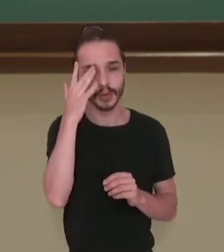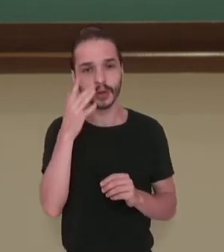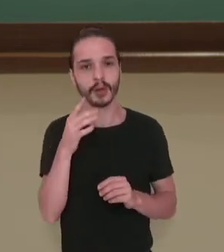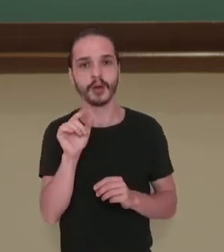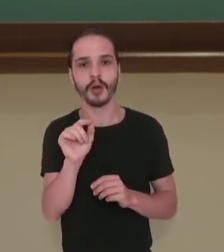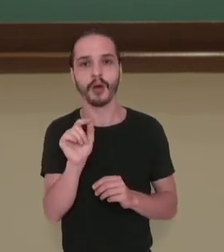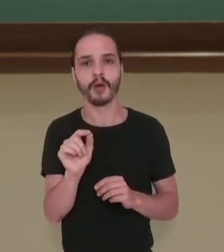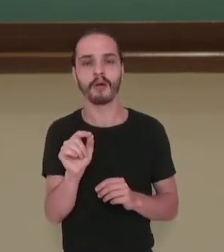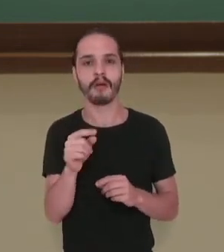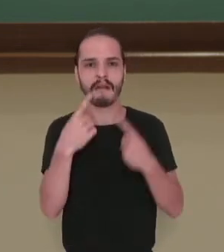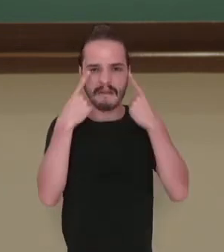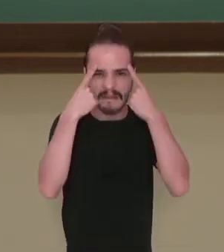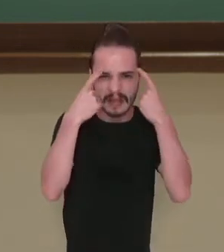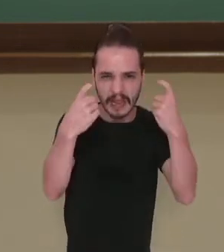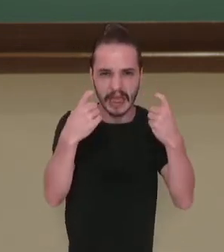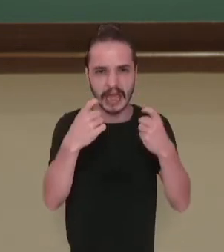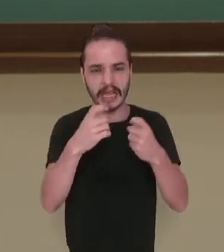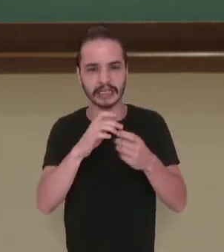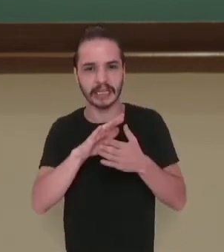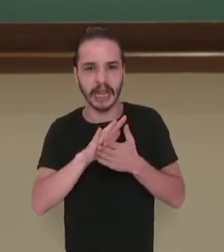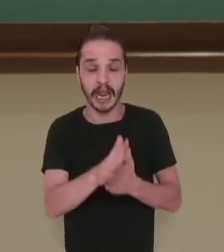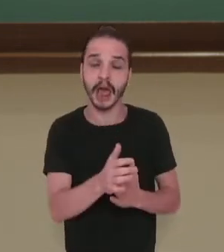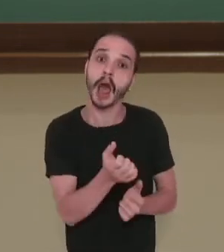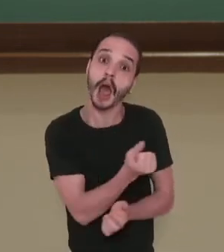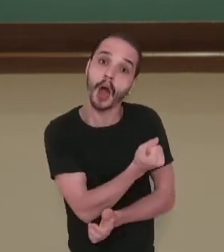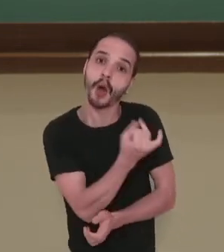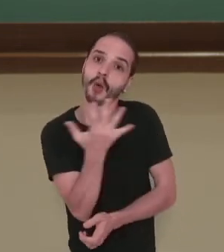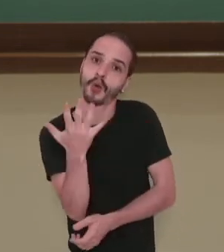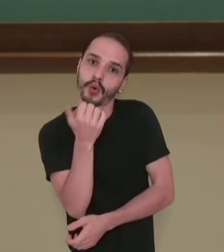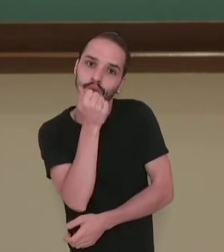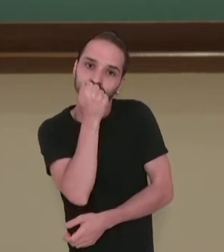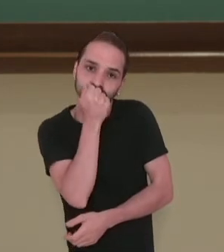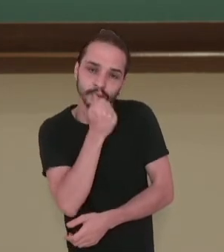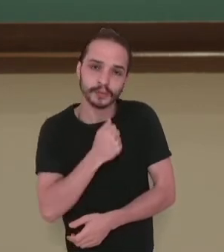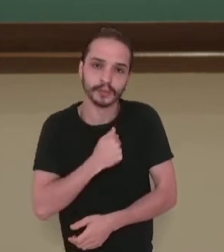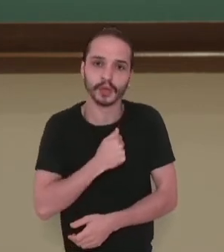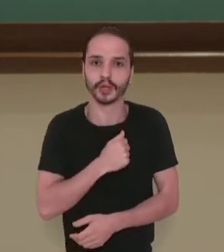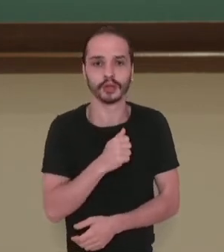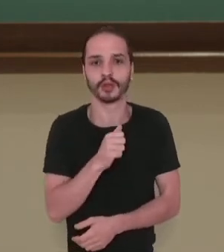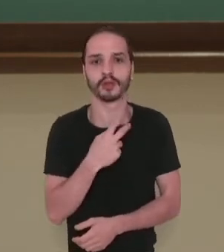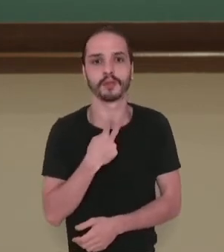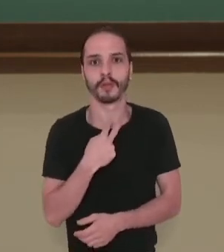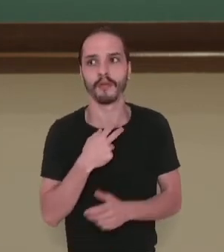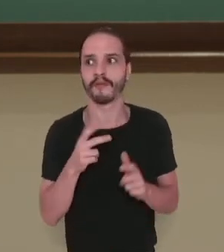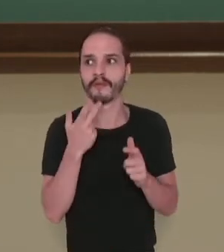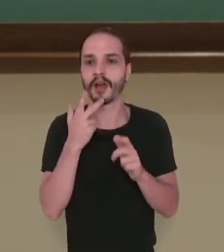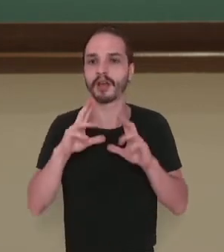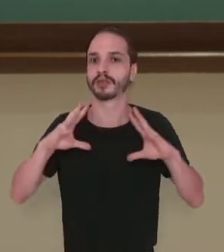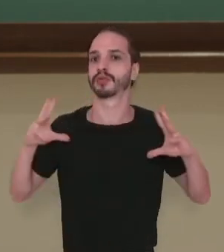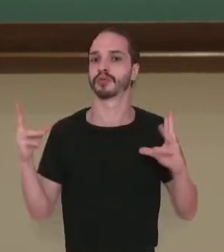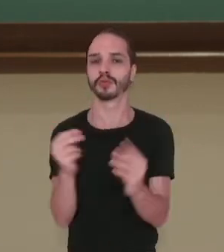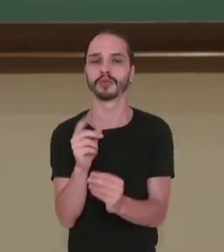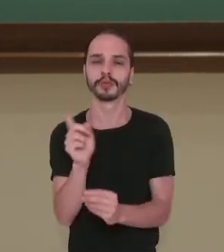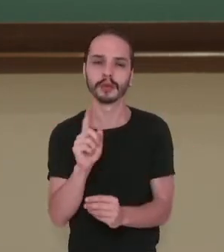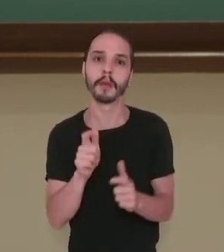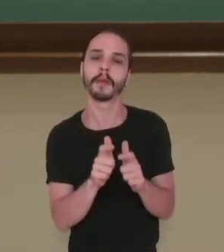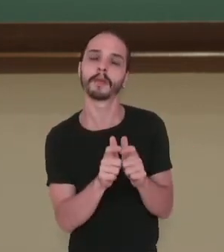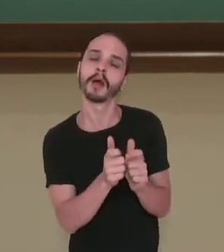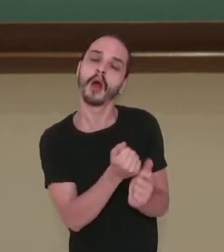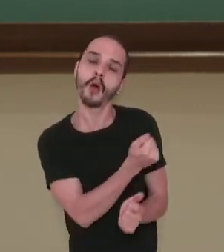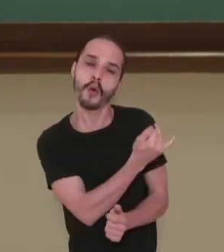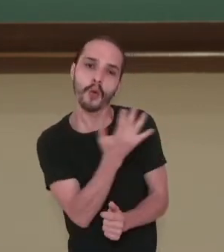civilizatória por parte de alguns torcedores, obviamente a gente não pode generalizar, né? Então é uma atitude